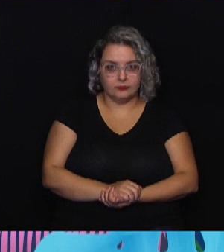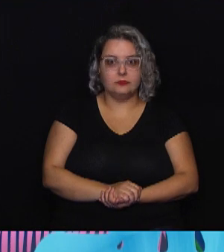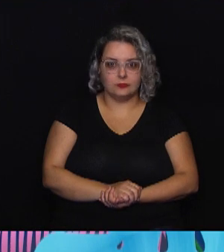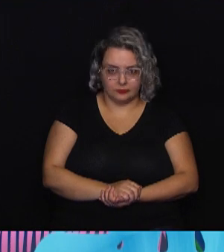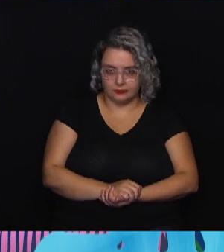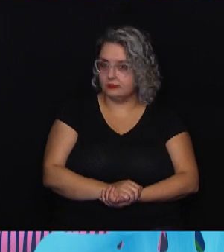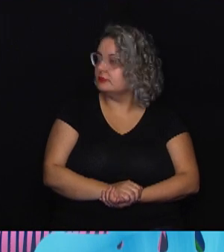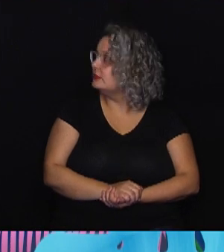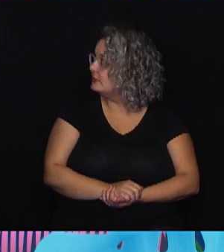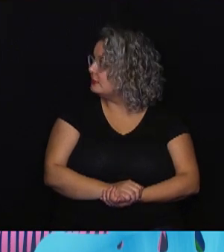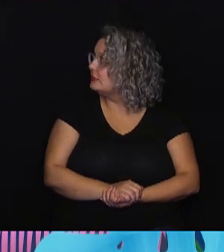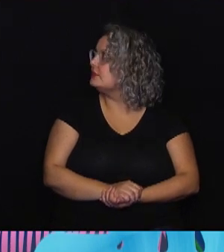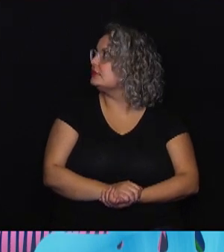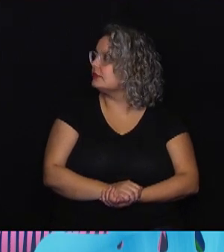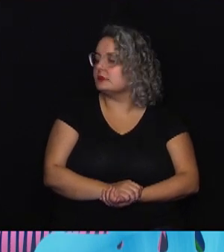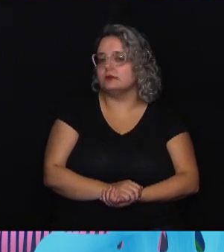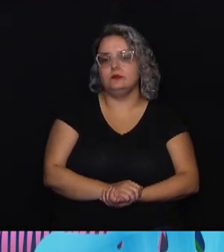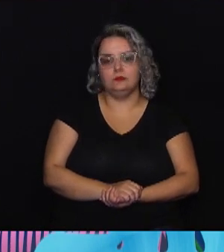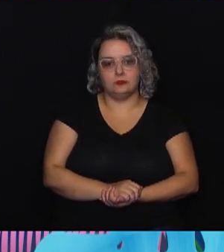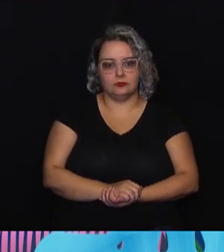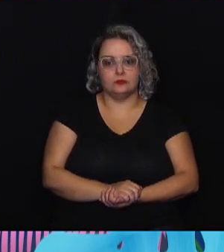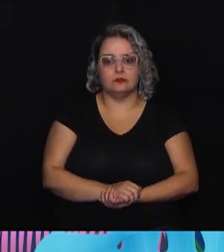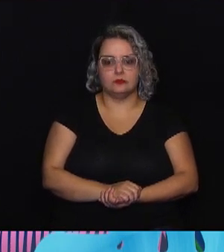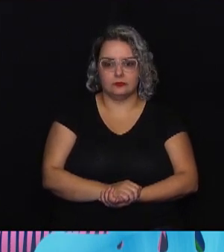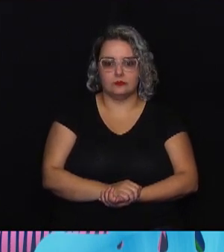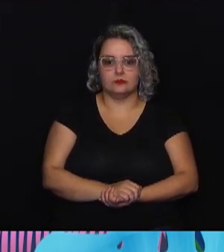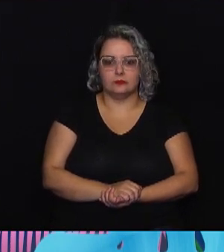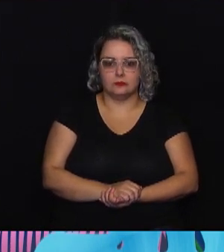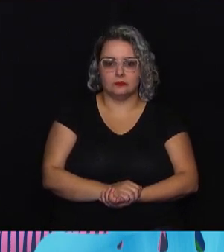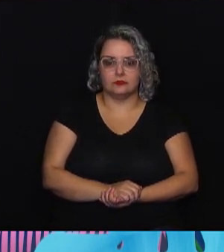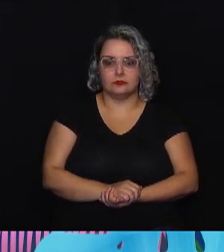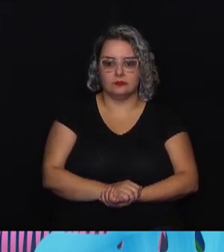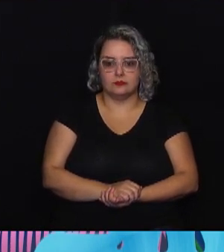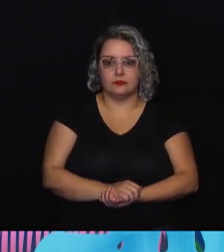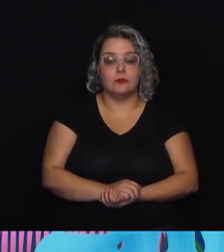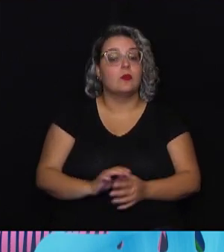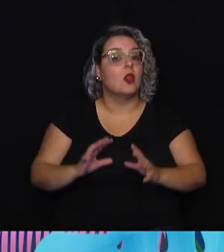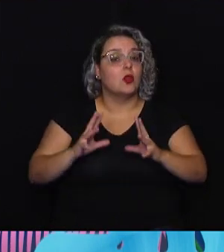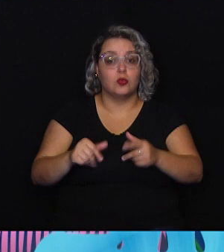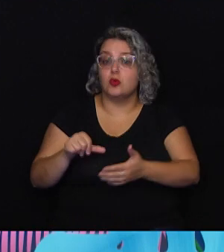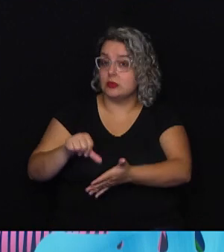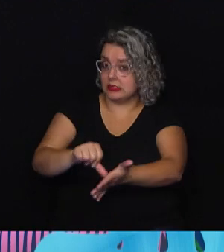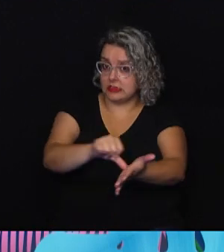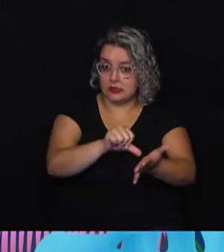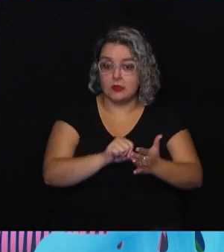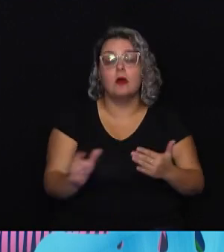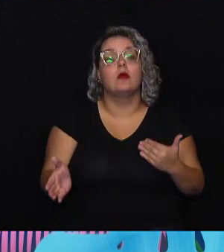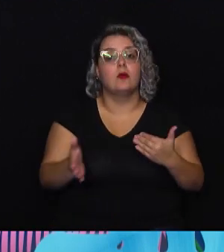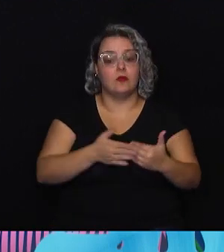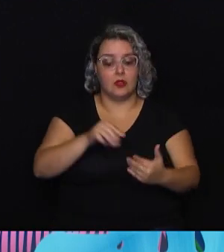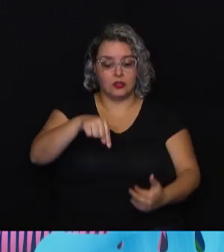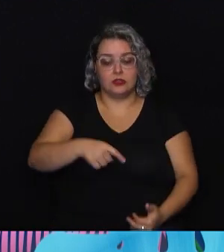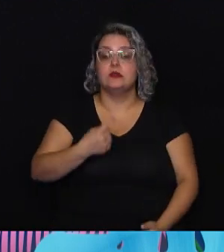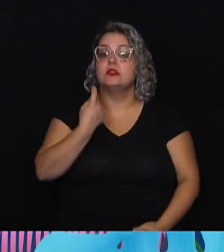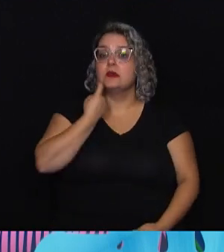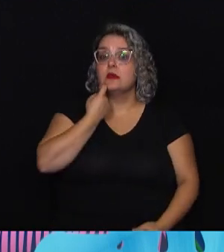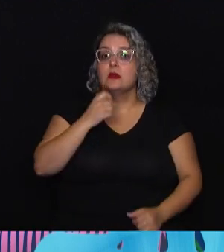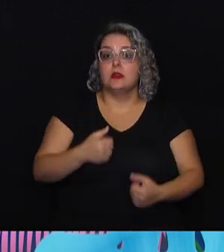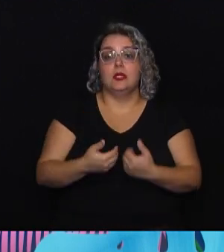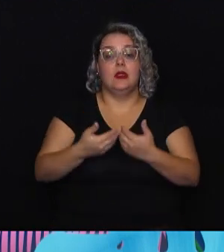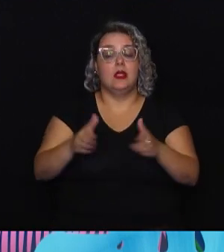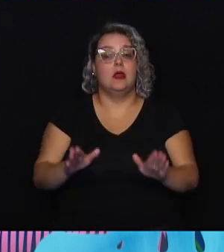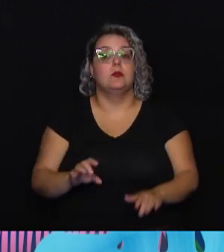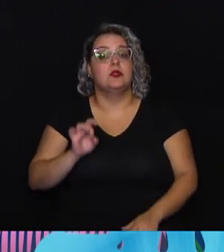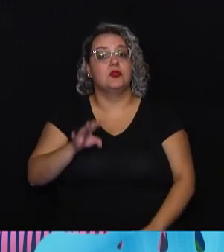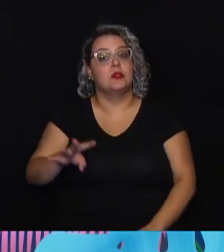24 horas. O CEPAT, Centro Público de Apoio ao Trabalhador, todas as unidades fecham nesta sexta-feira e reabrem apenas